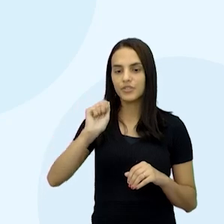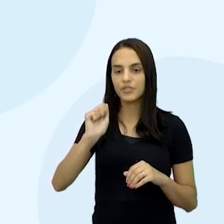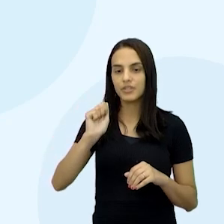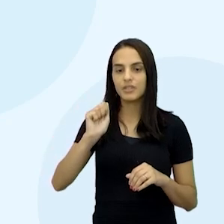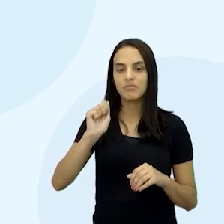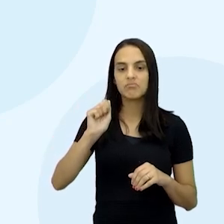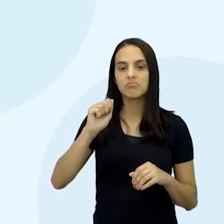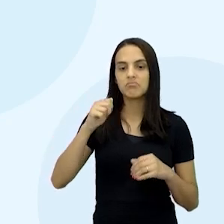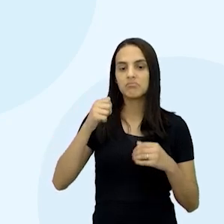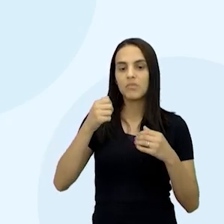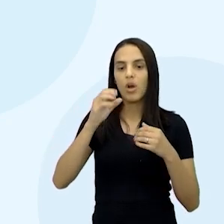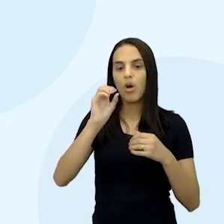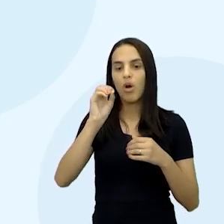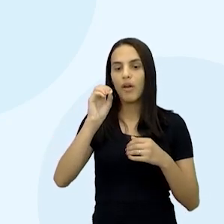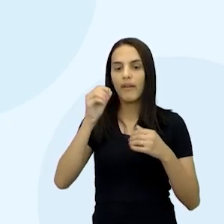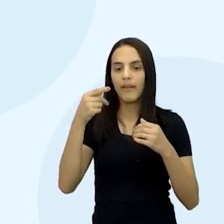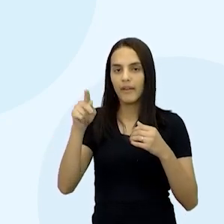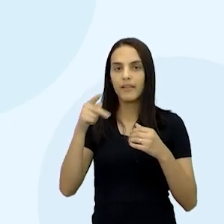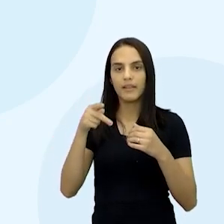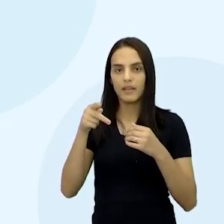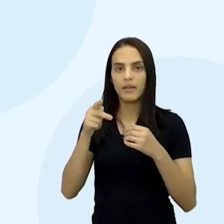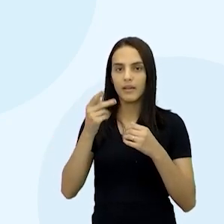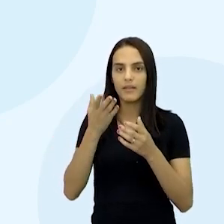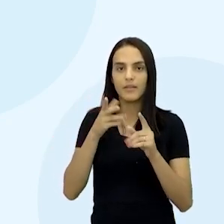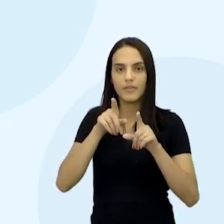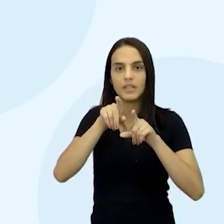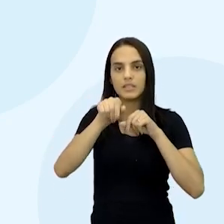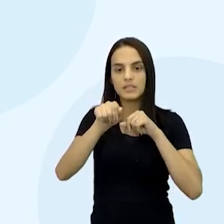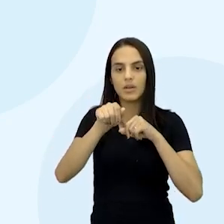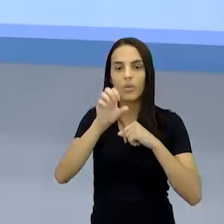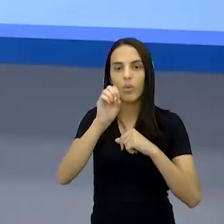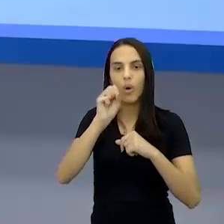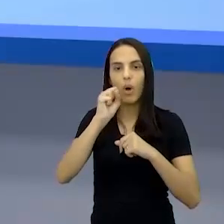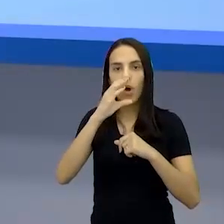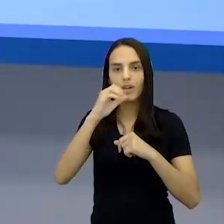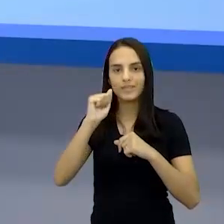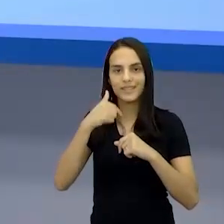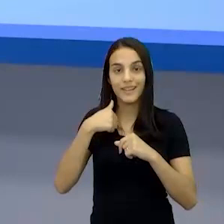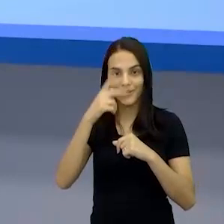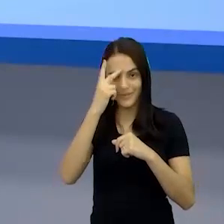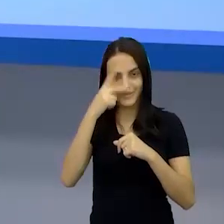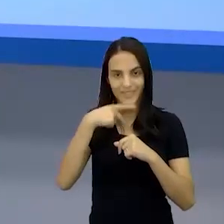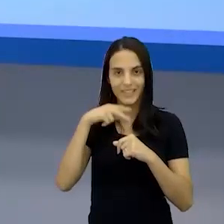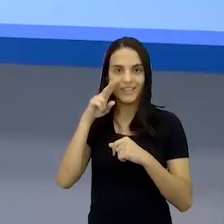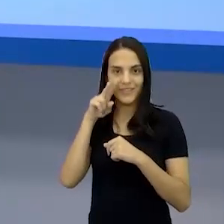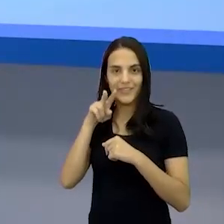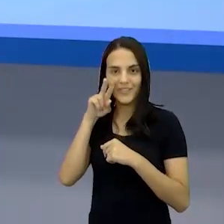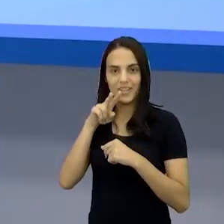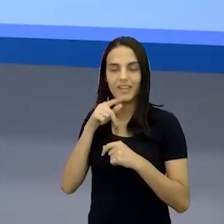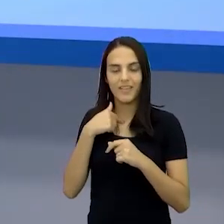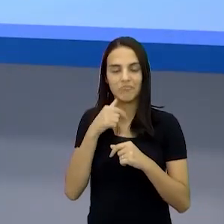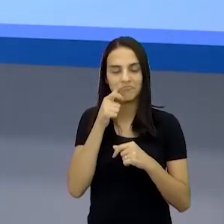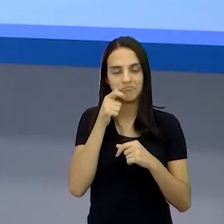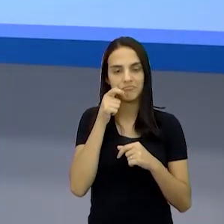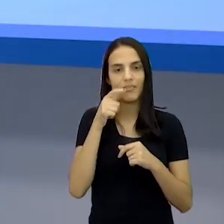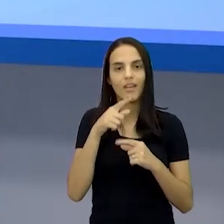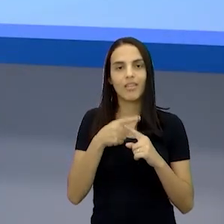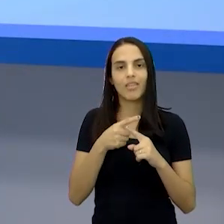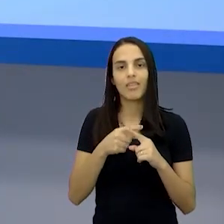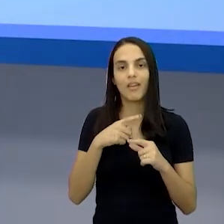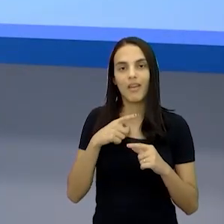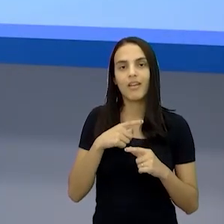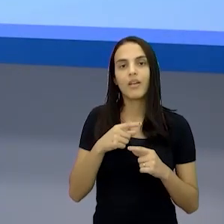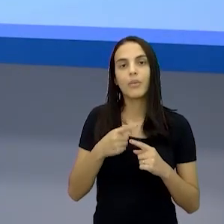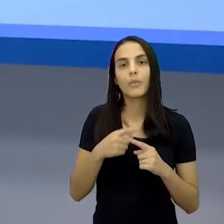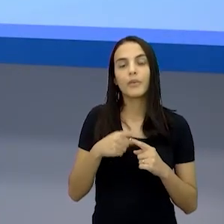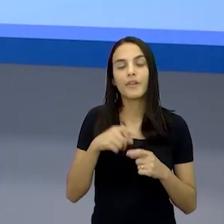de 2003. Particularmente eu assisti este curta, ele é muito interessante porque ele vai